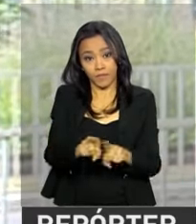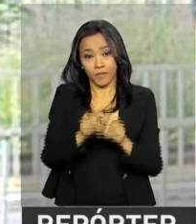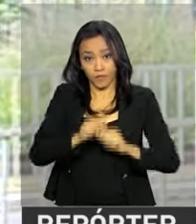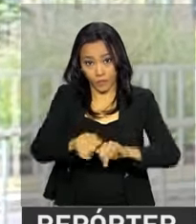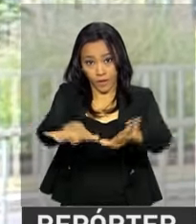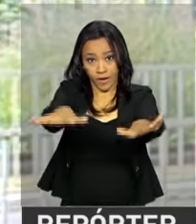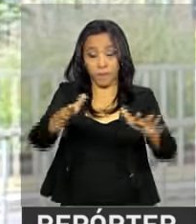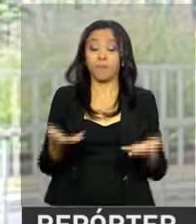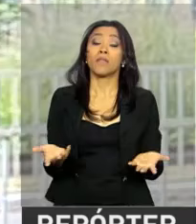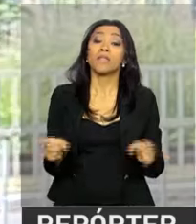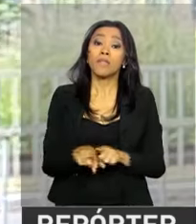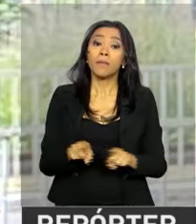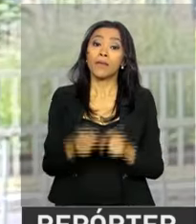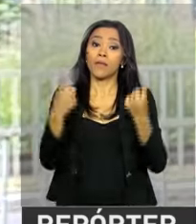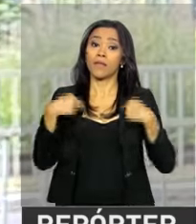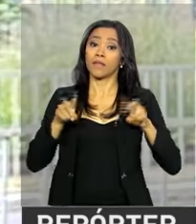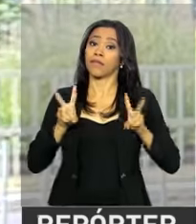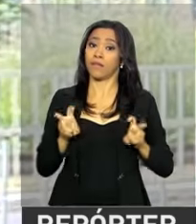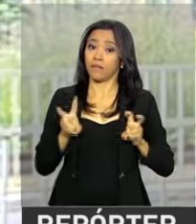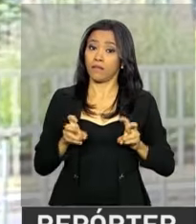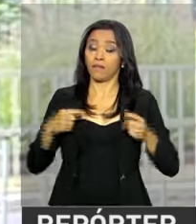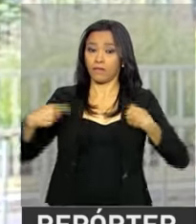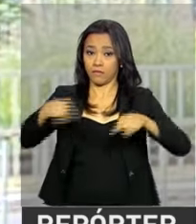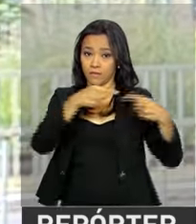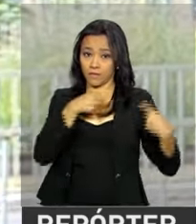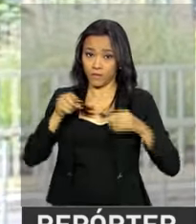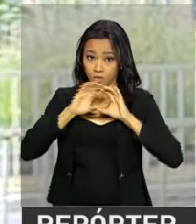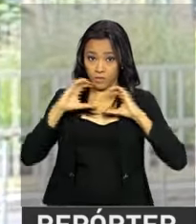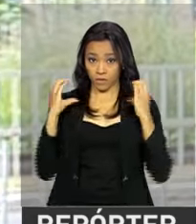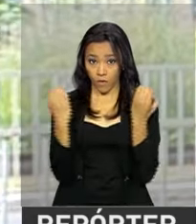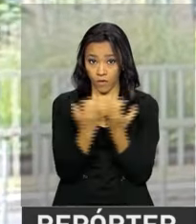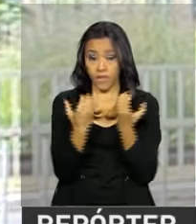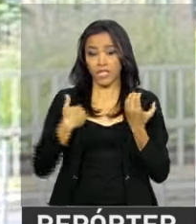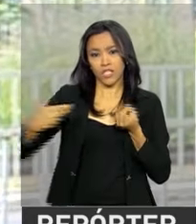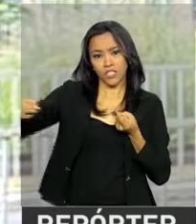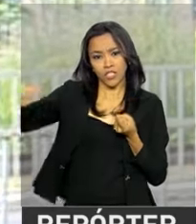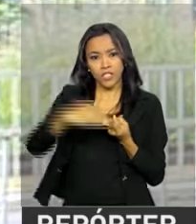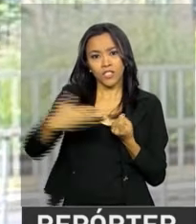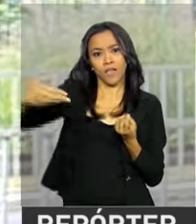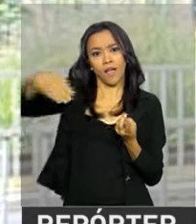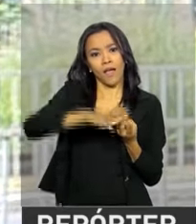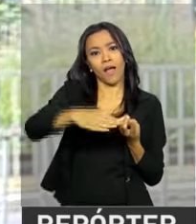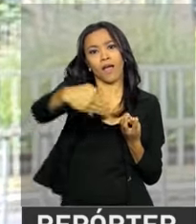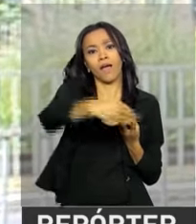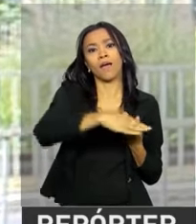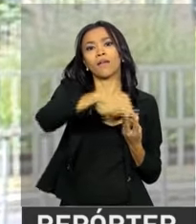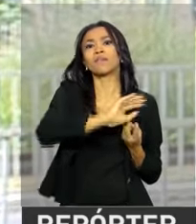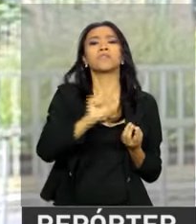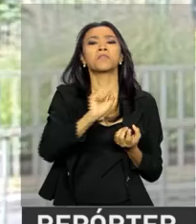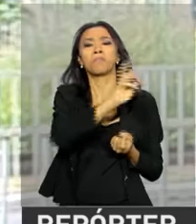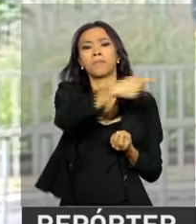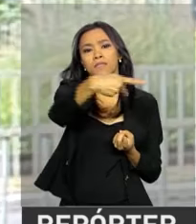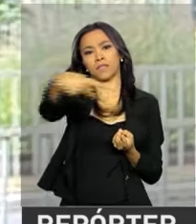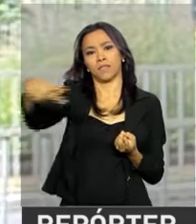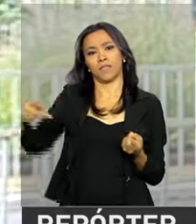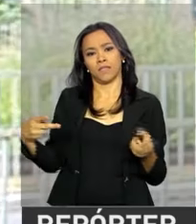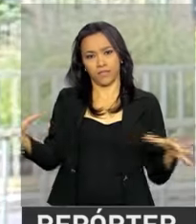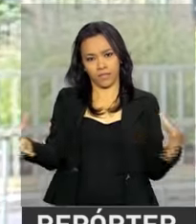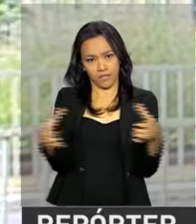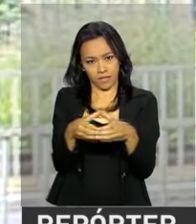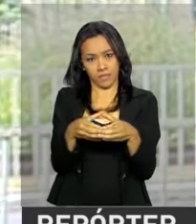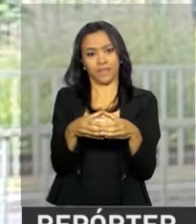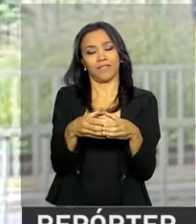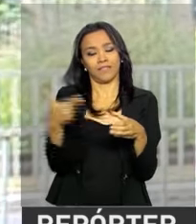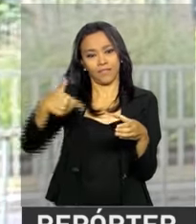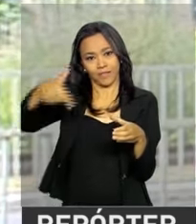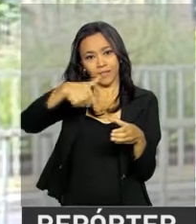vão ser discutidos na conferência e a chegada dos chefes de delegação aqui no Palácio do Itamaraty está prevista para daqui a